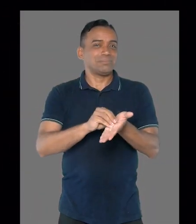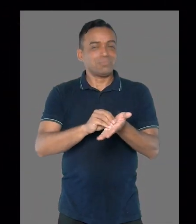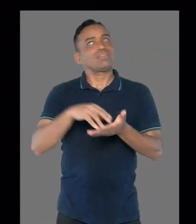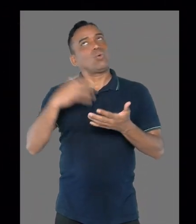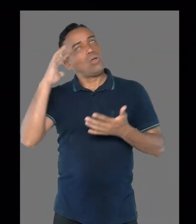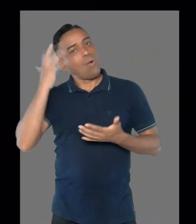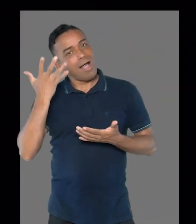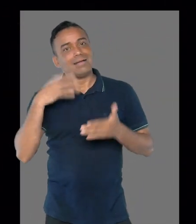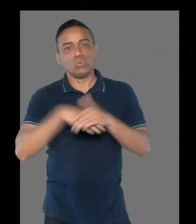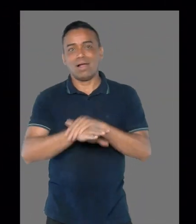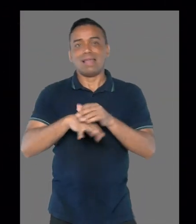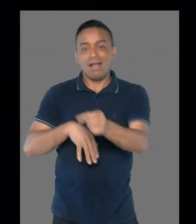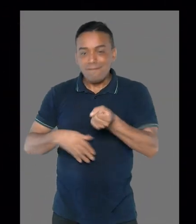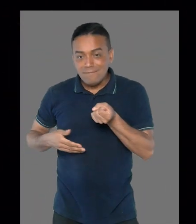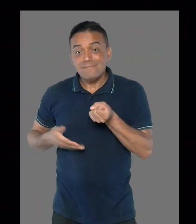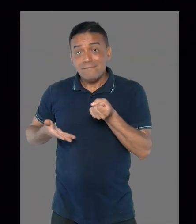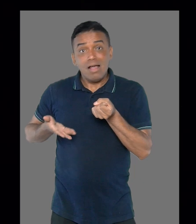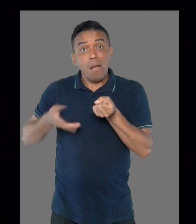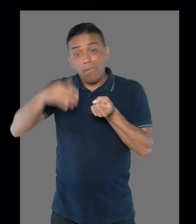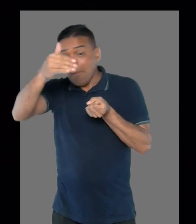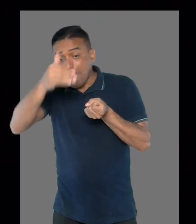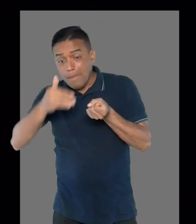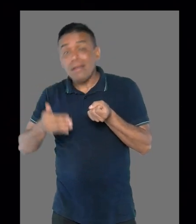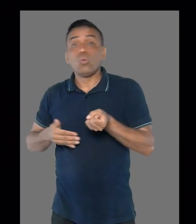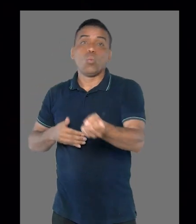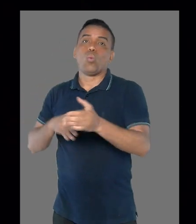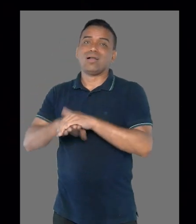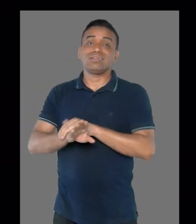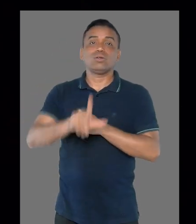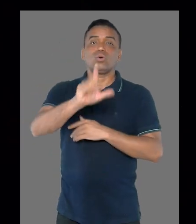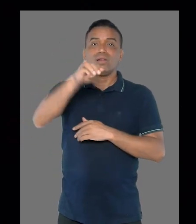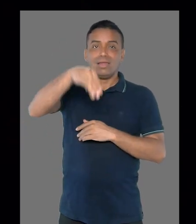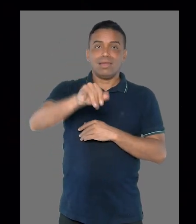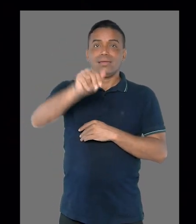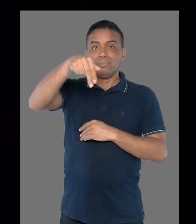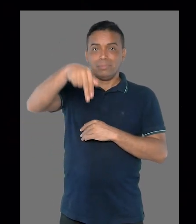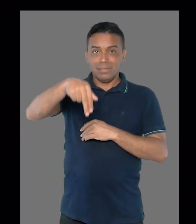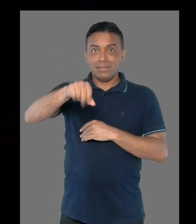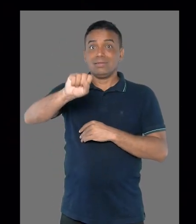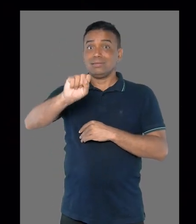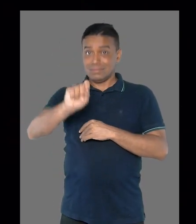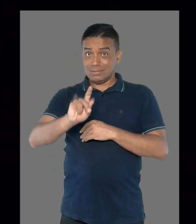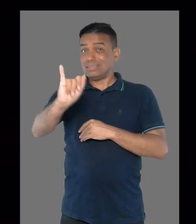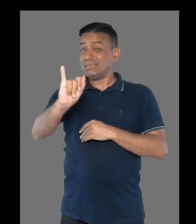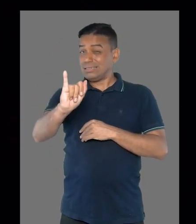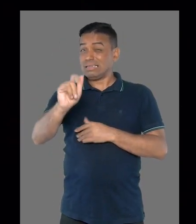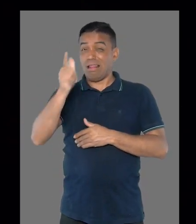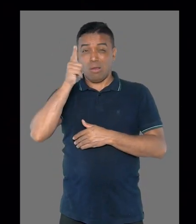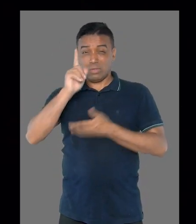muita coisa ainda em arquivo pra gente levantar, sabe? Eu acho que o Leminski dá muito dinheiro e a galera tá segurando essas cartas por aí.